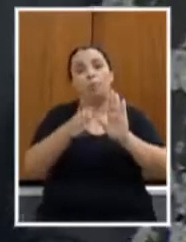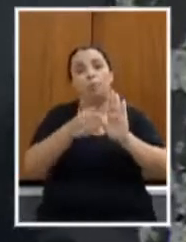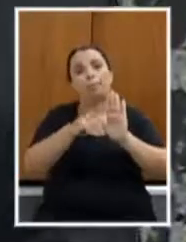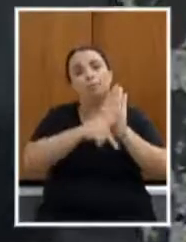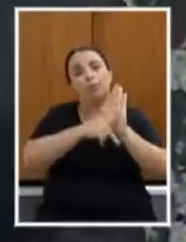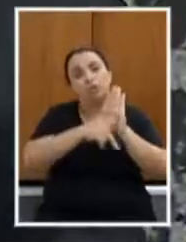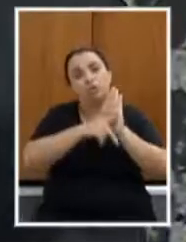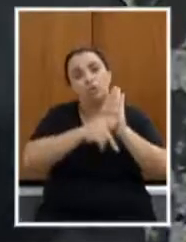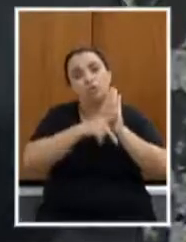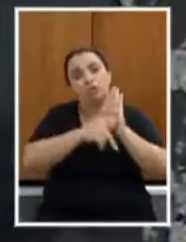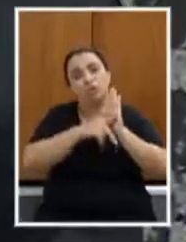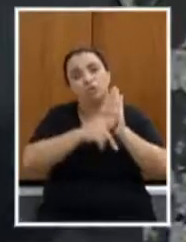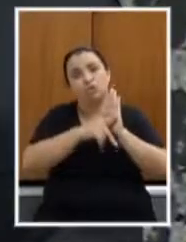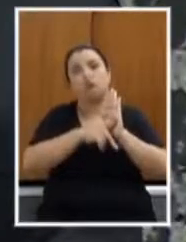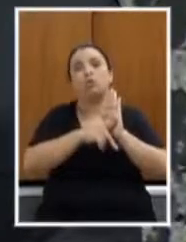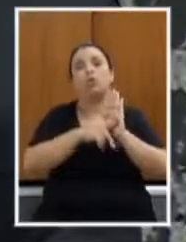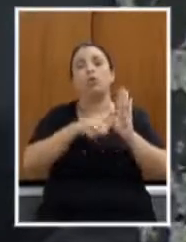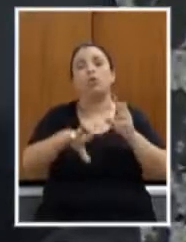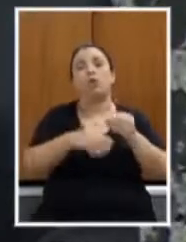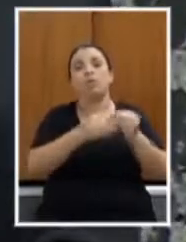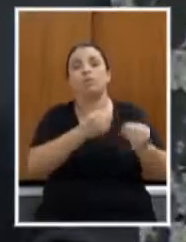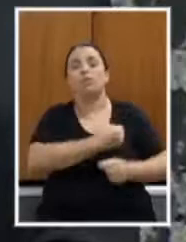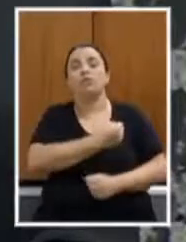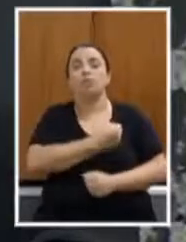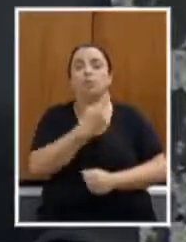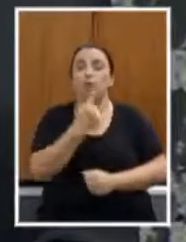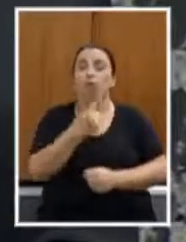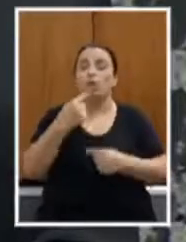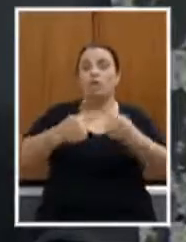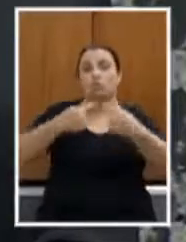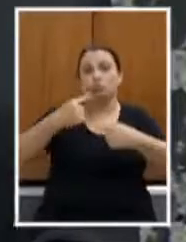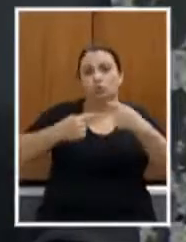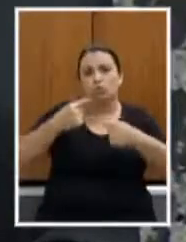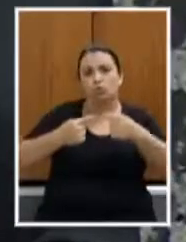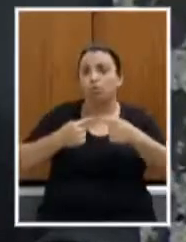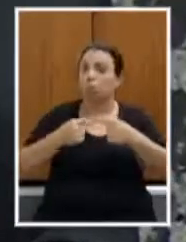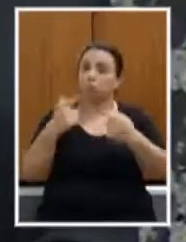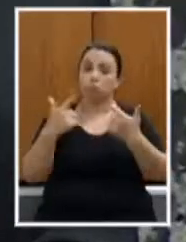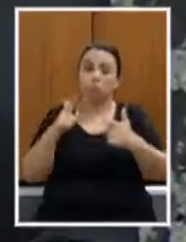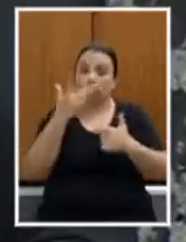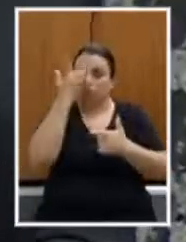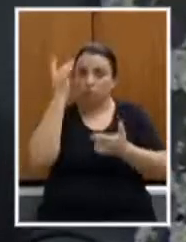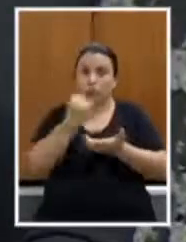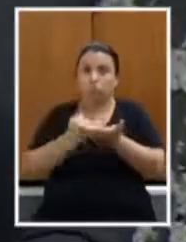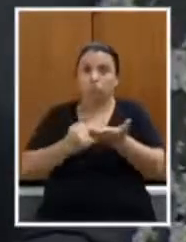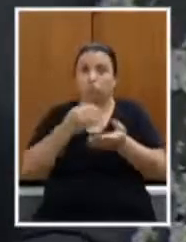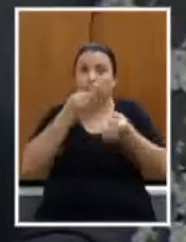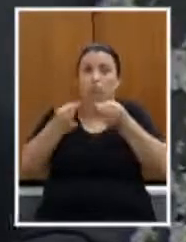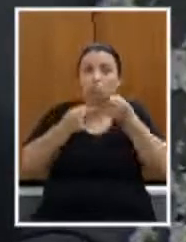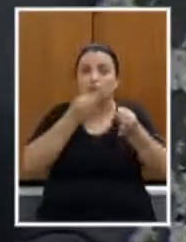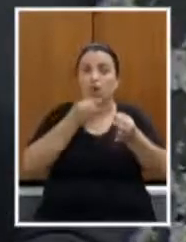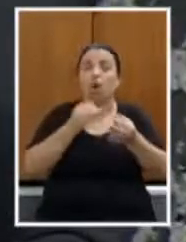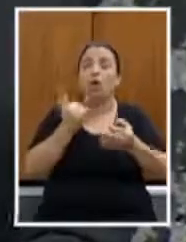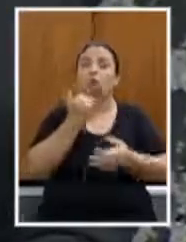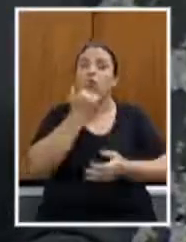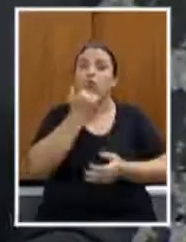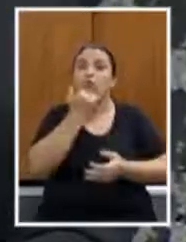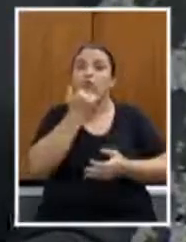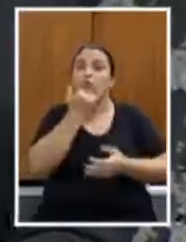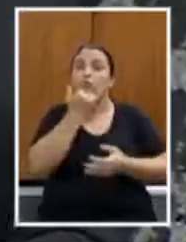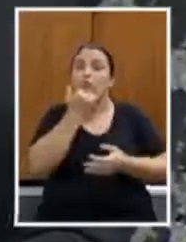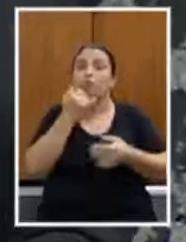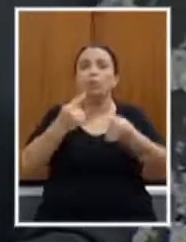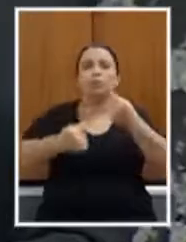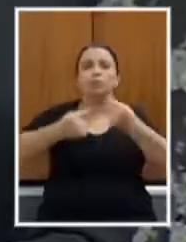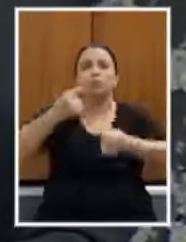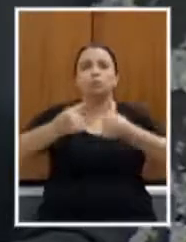turno. Em discussão o projeto, não há oradores inscritos. Para discutir,